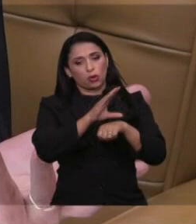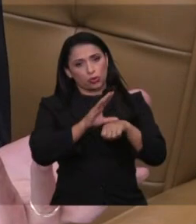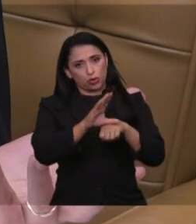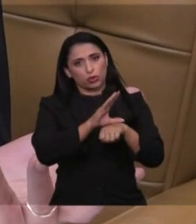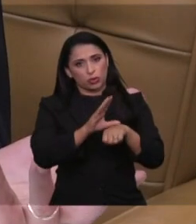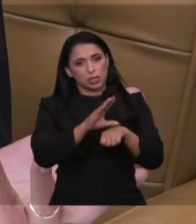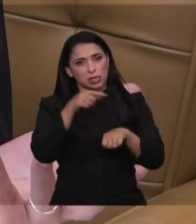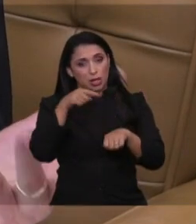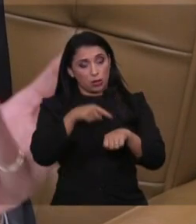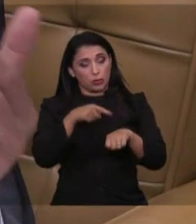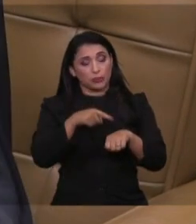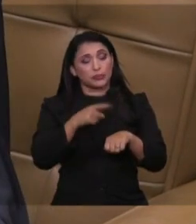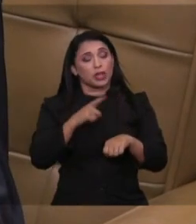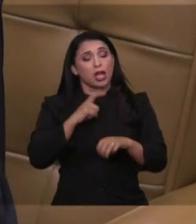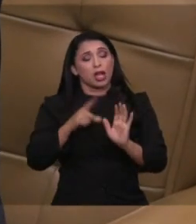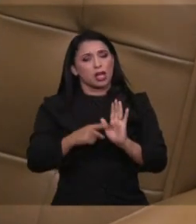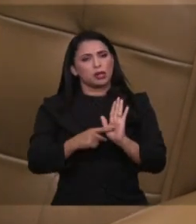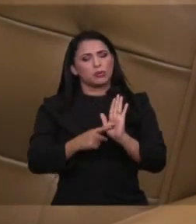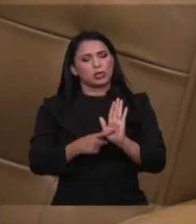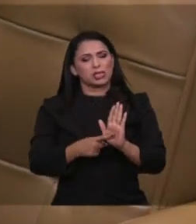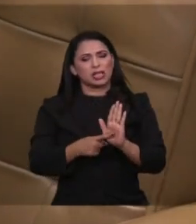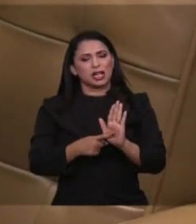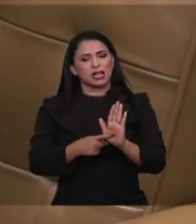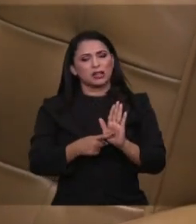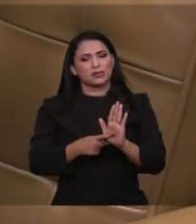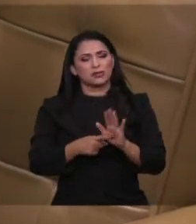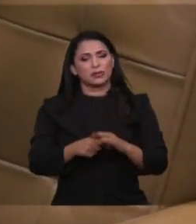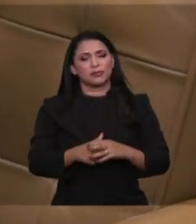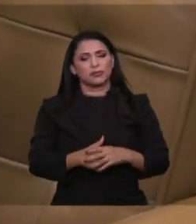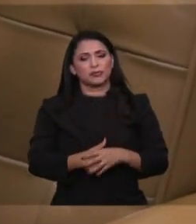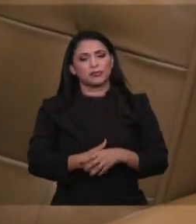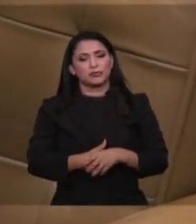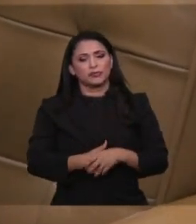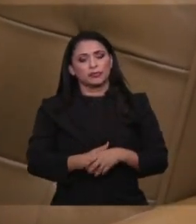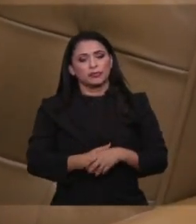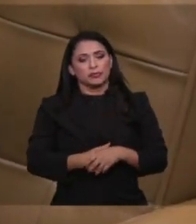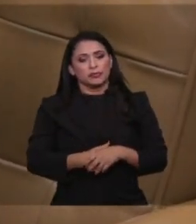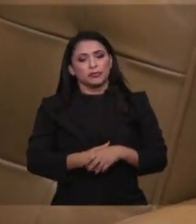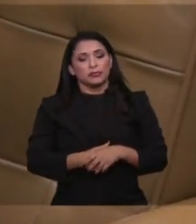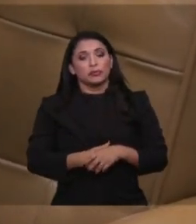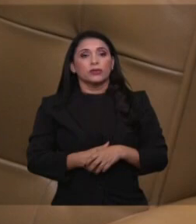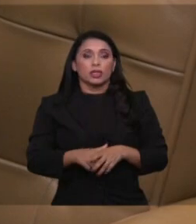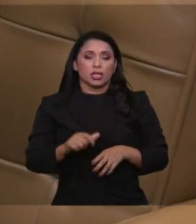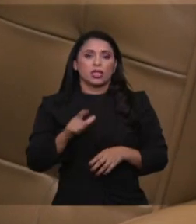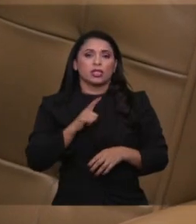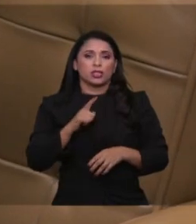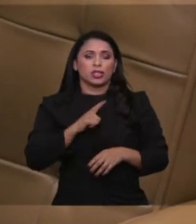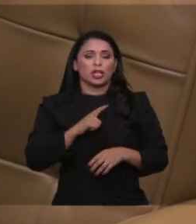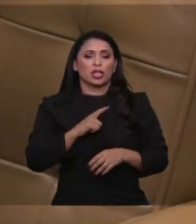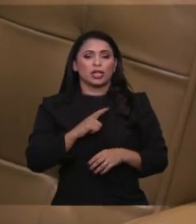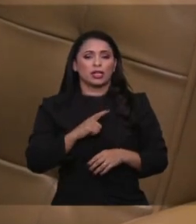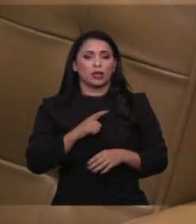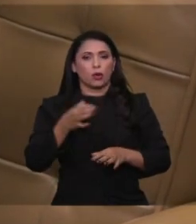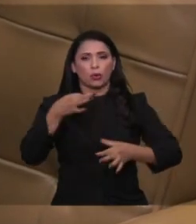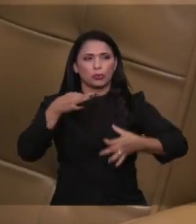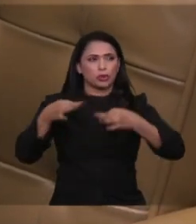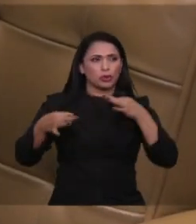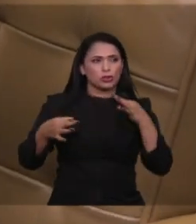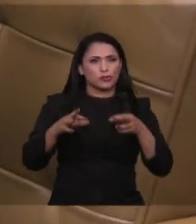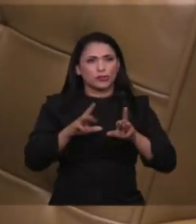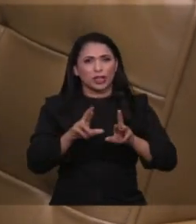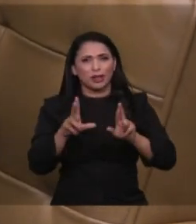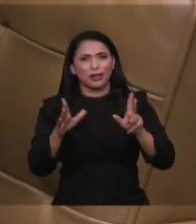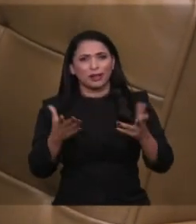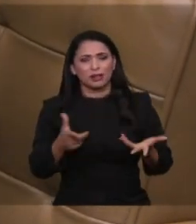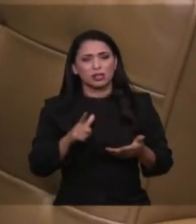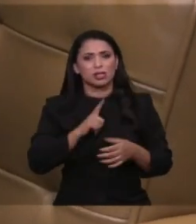ele relatava episódios em que havia impasses e tal, dizendo, vamos para